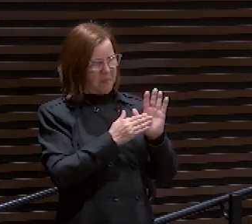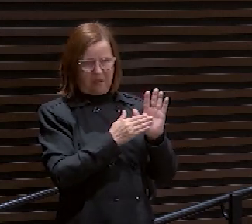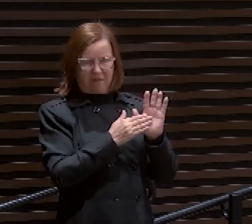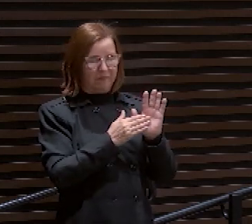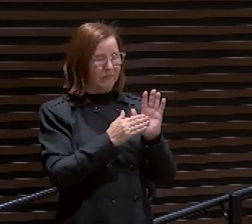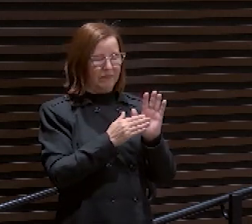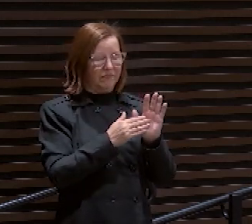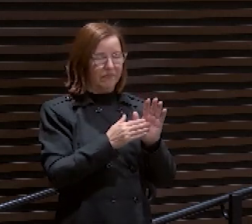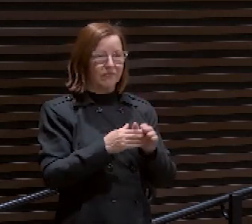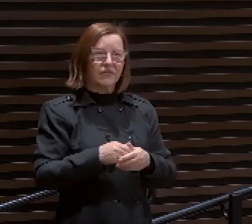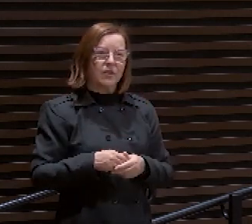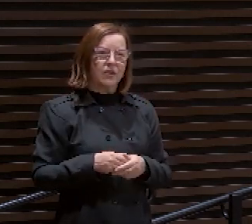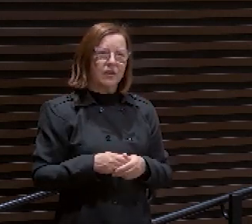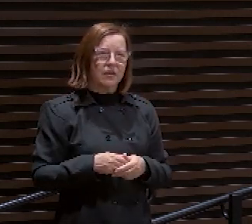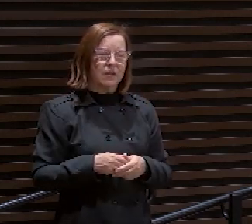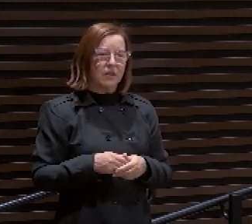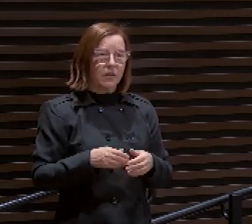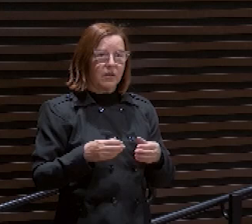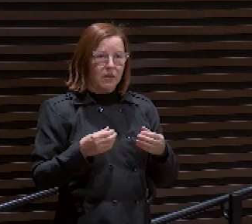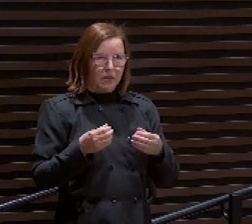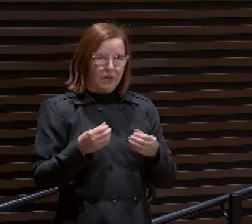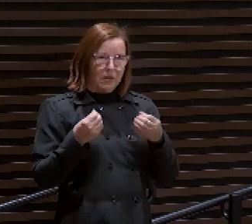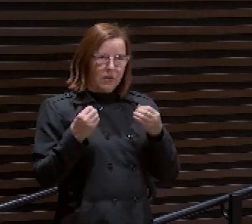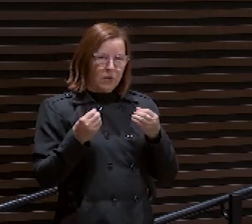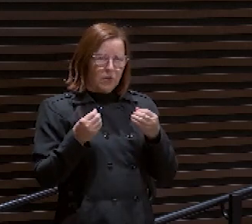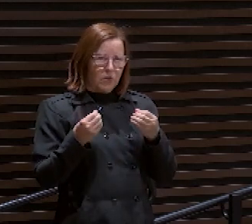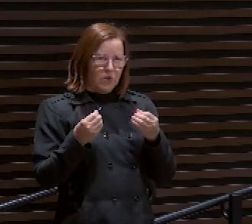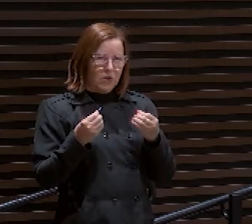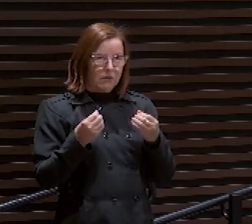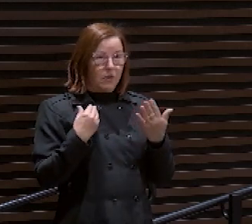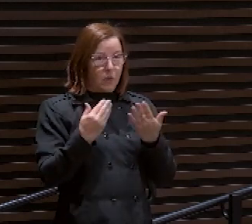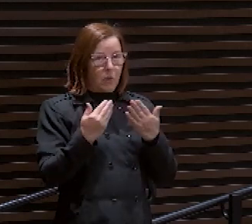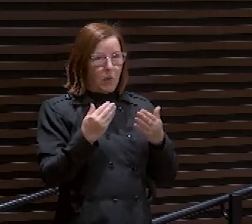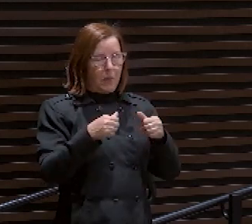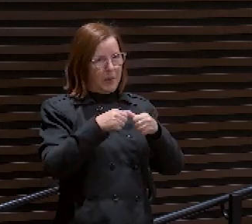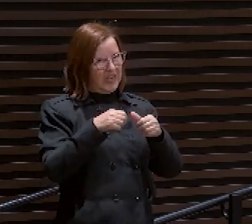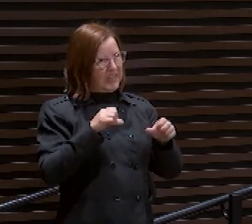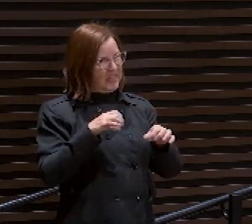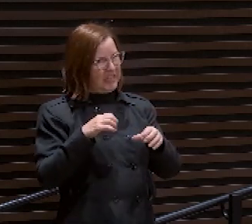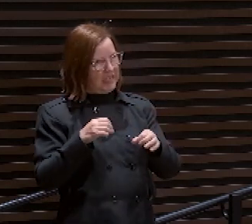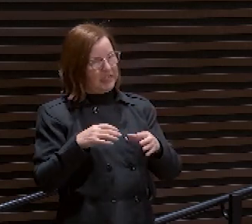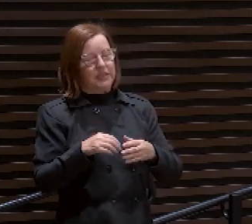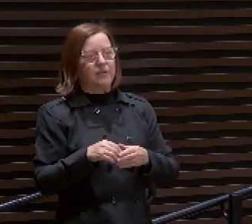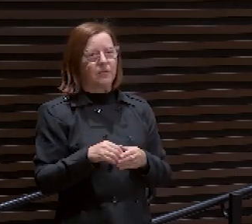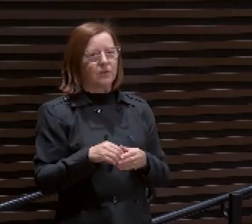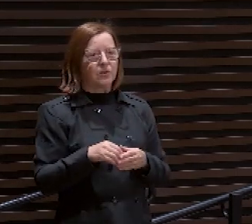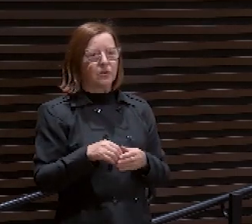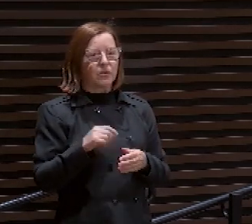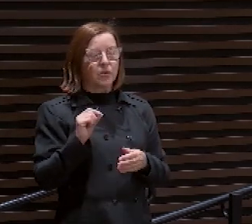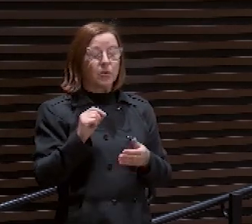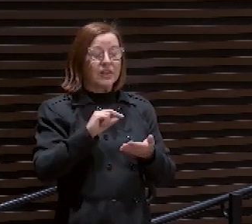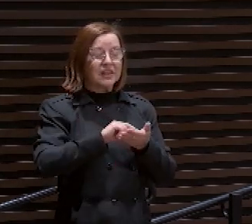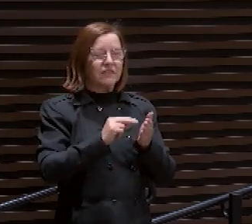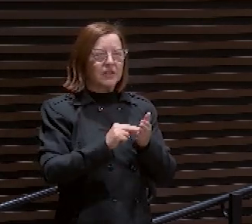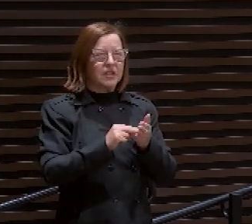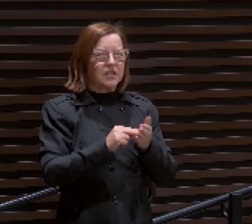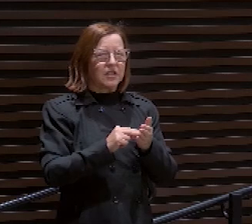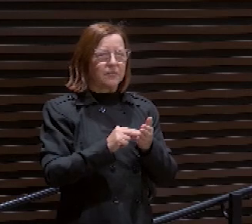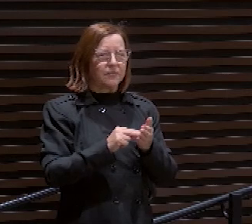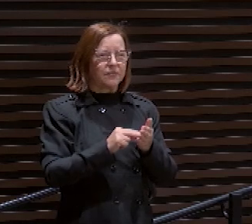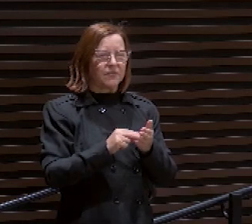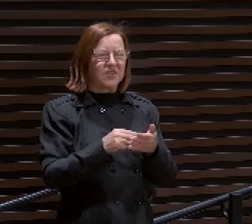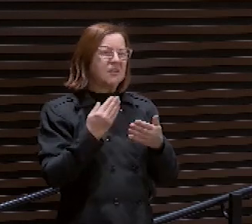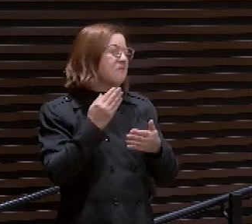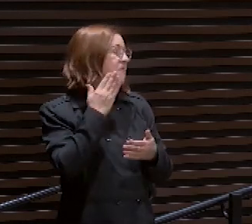esse ensino do amor aos inimigos, o olho por olho, dente por dente, por exemplo? O que significa oferecer a outra face? Será que o cristão não pode